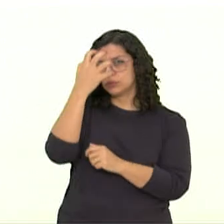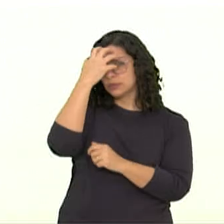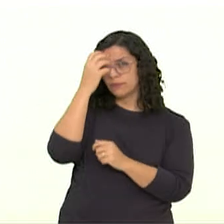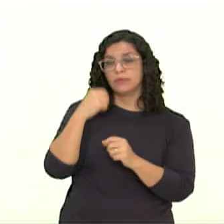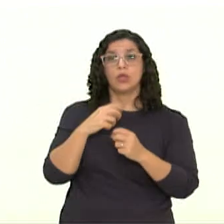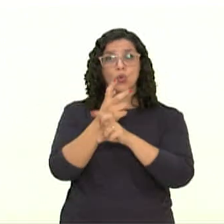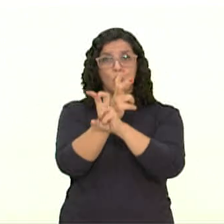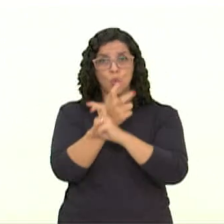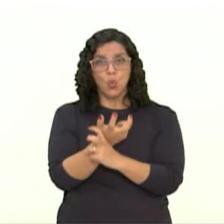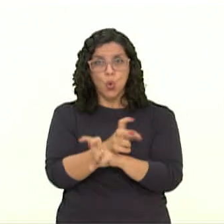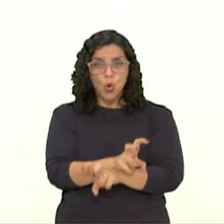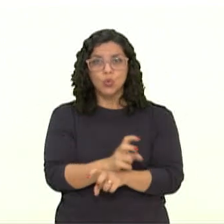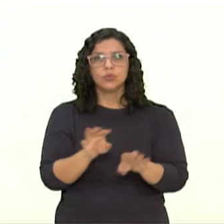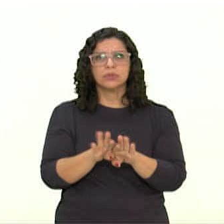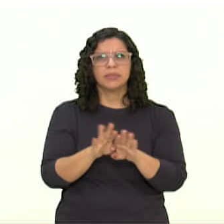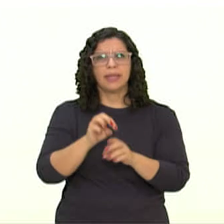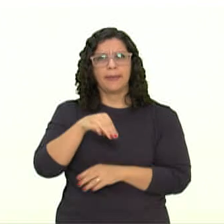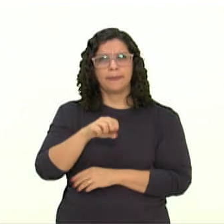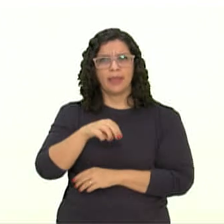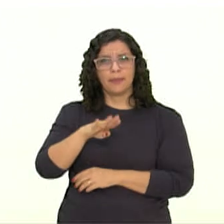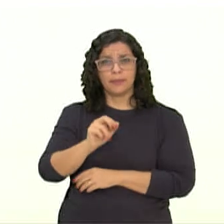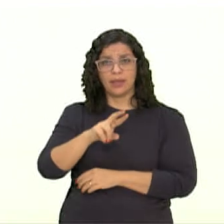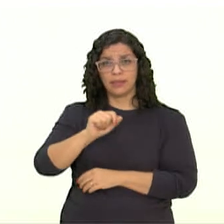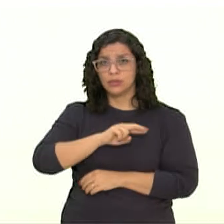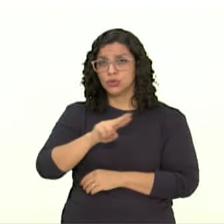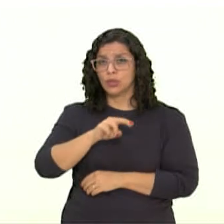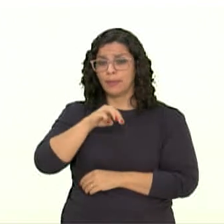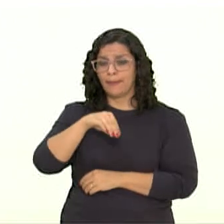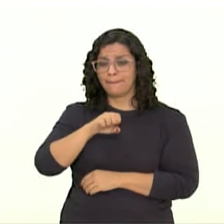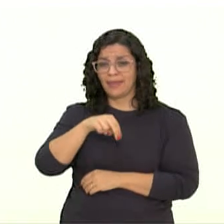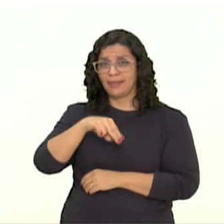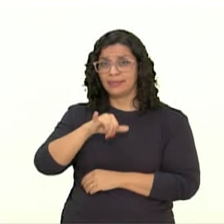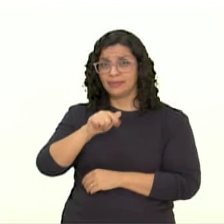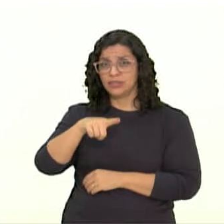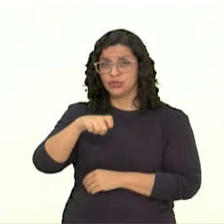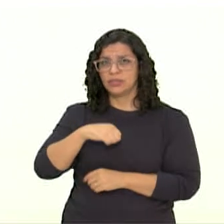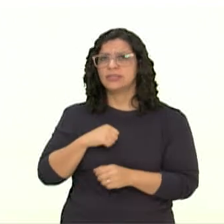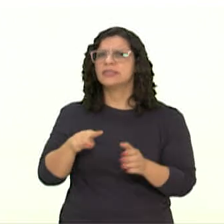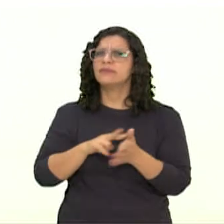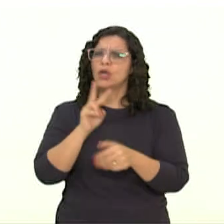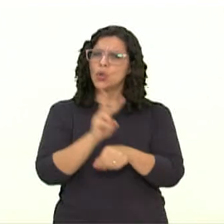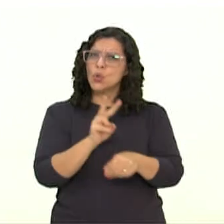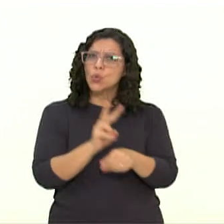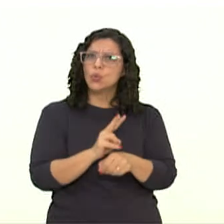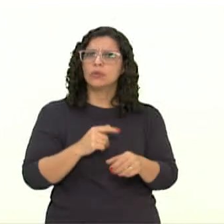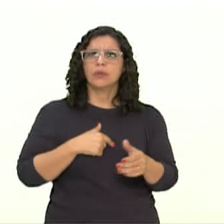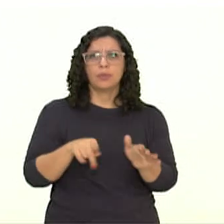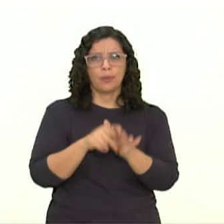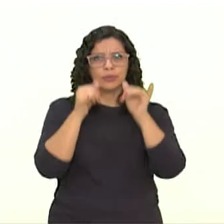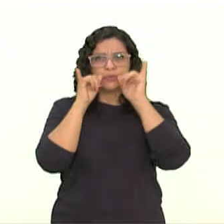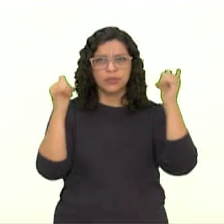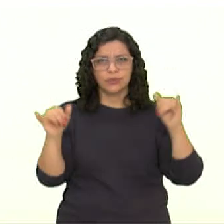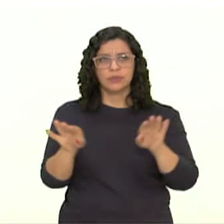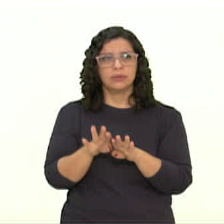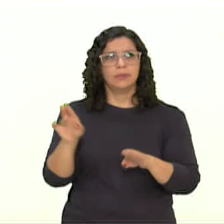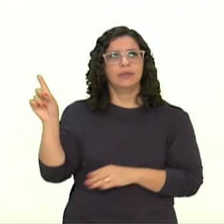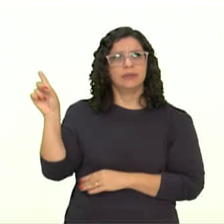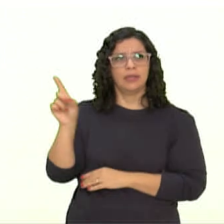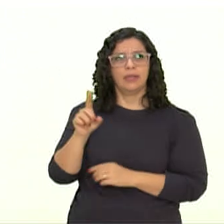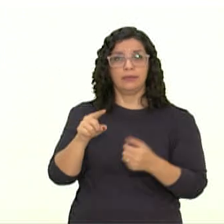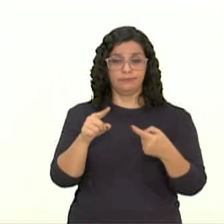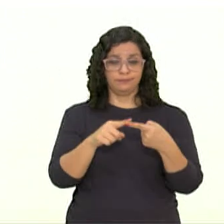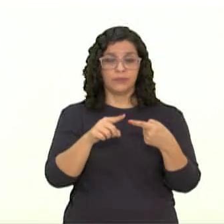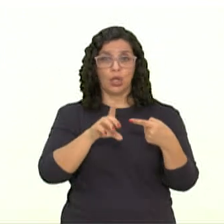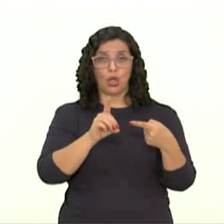ossos e membranas, né? E essas membranas são chamadas de meninges, elas fazem um revestimento, né? As meninges são a dura mater,